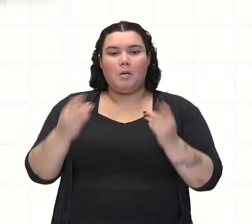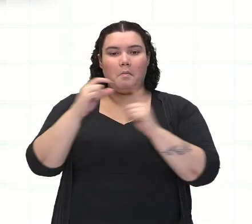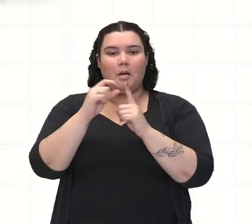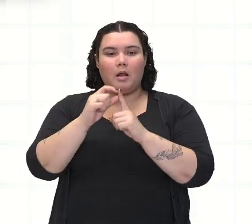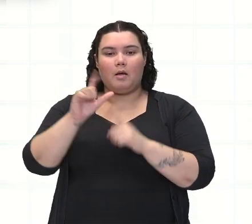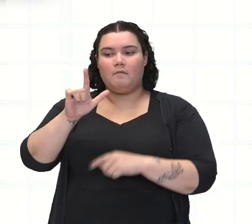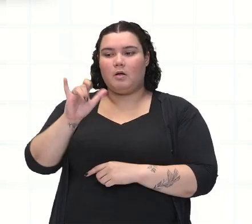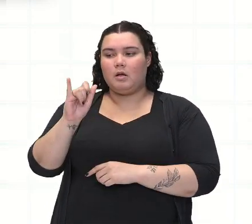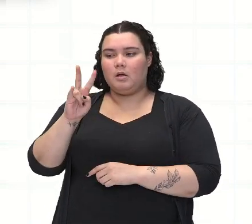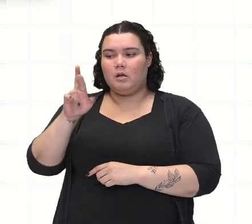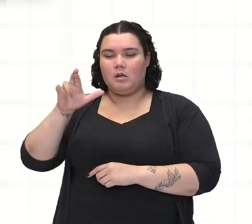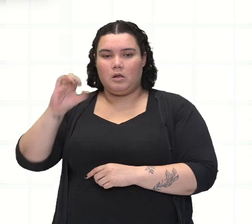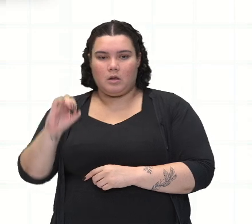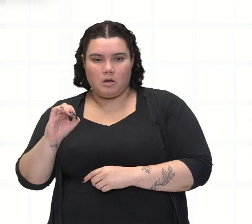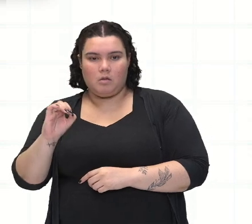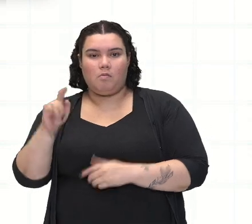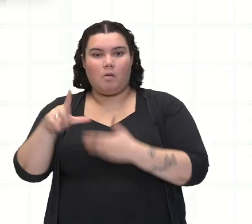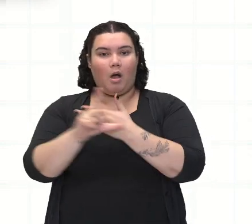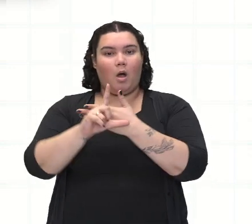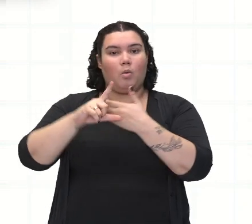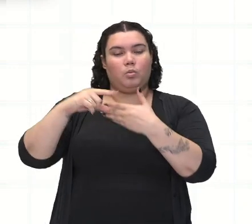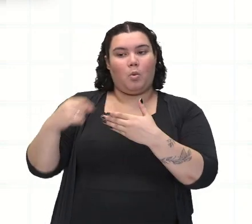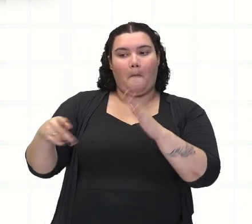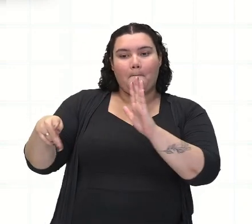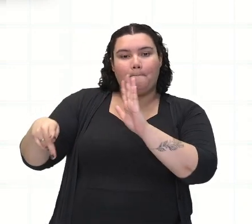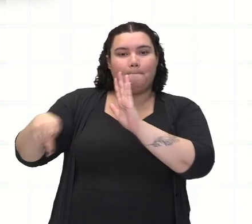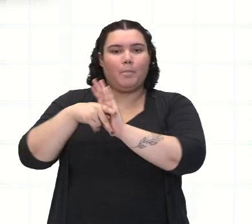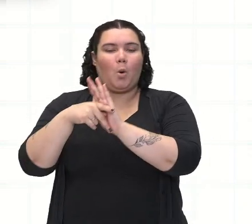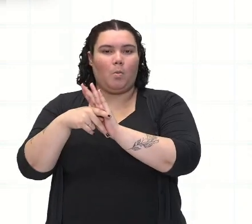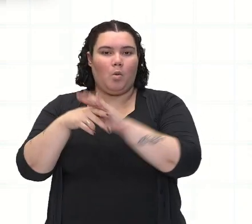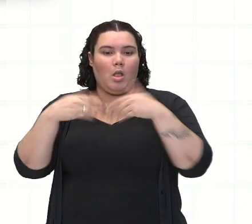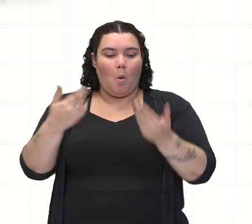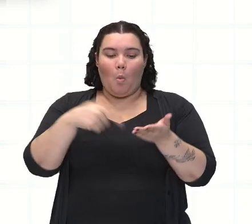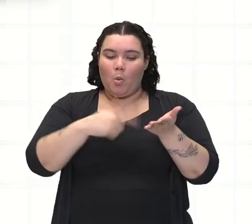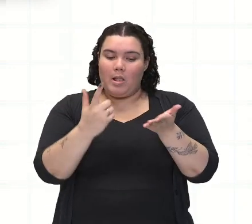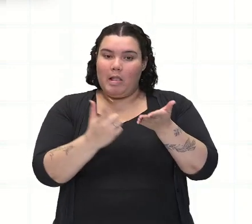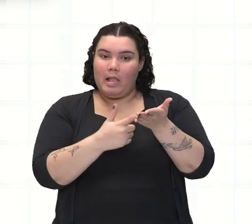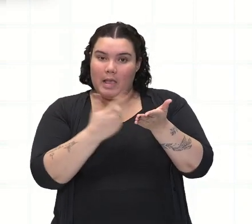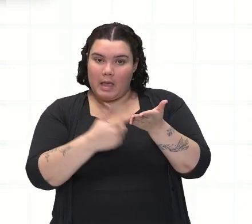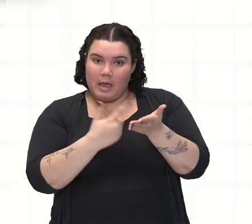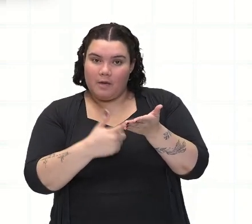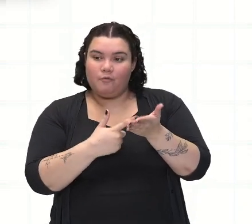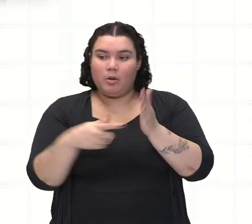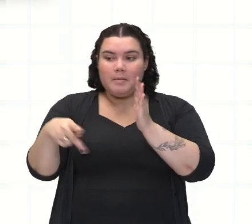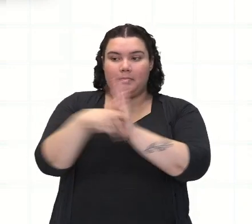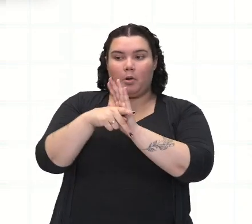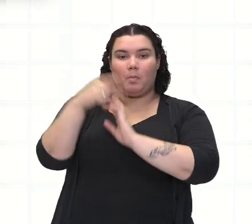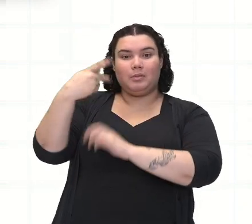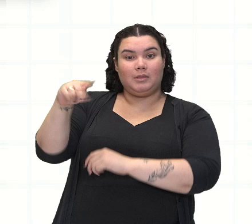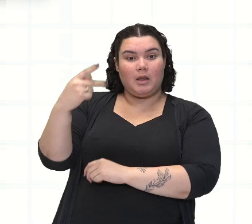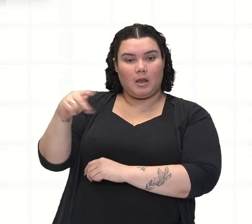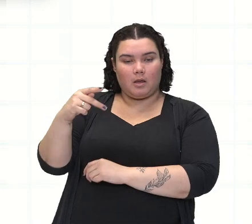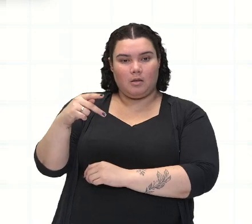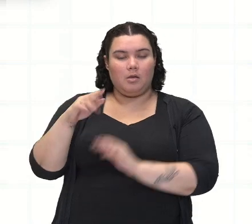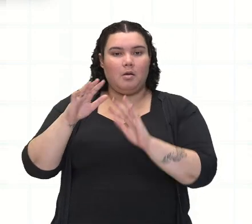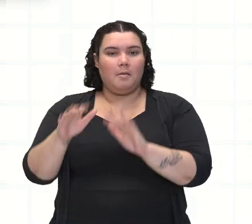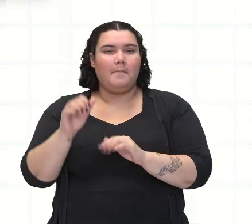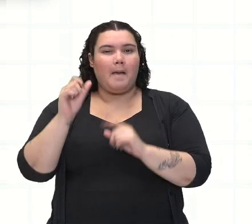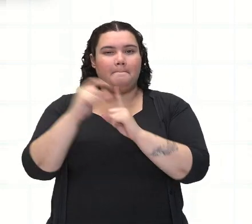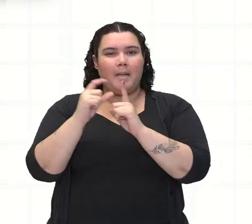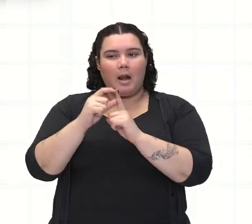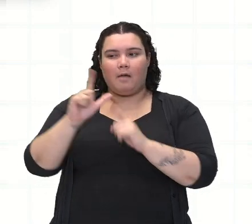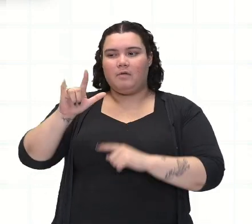dando essa ideia de posse, né? Agora vamos tirar essa